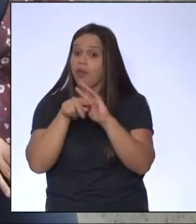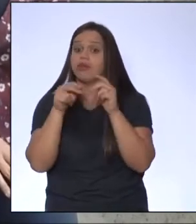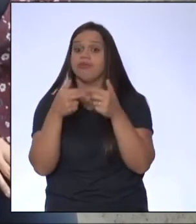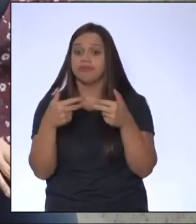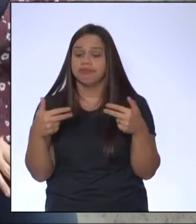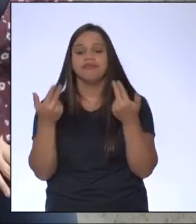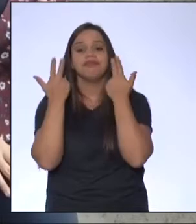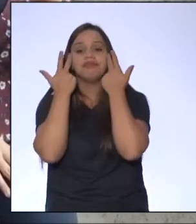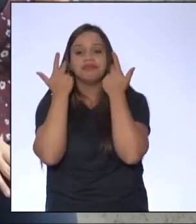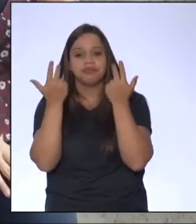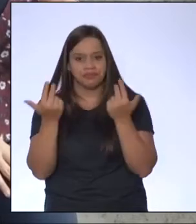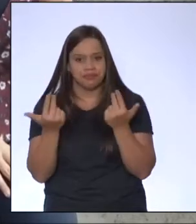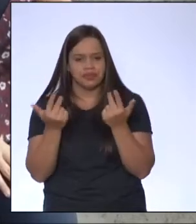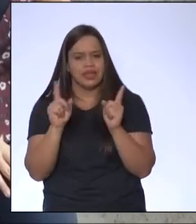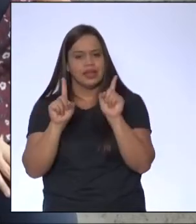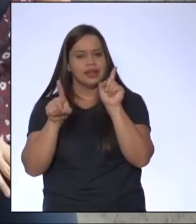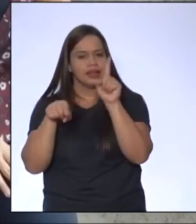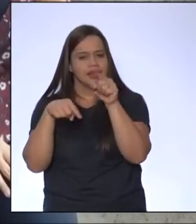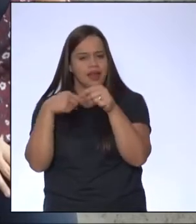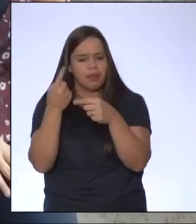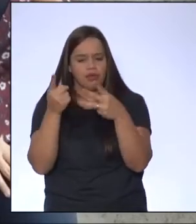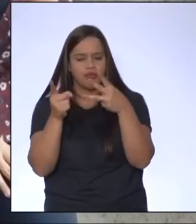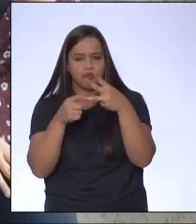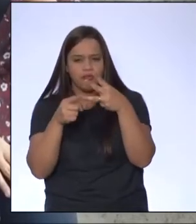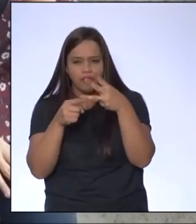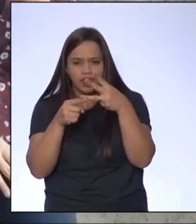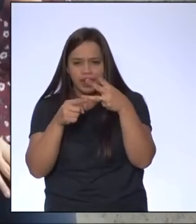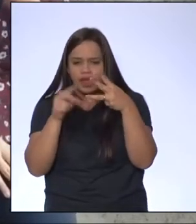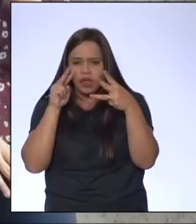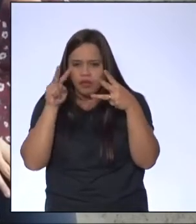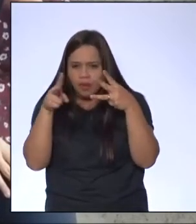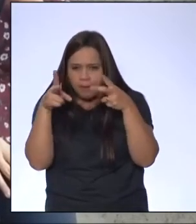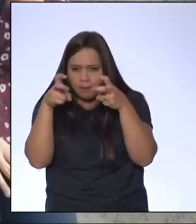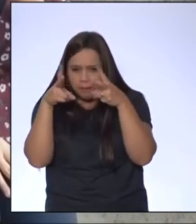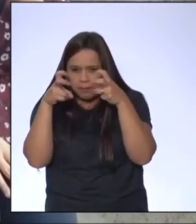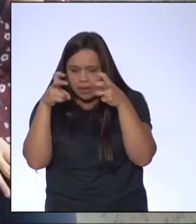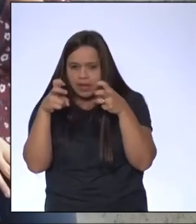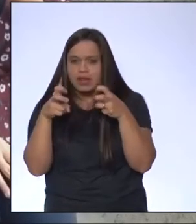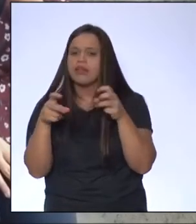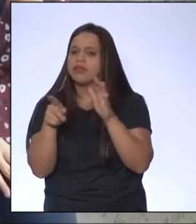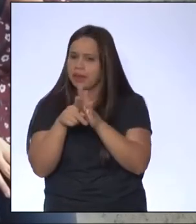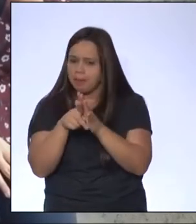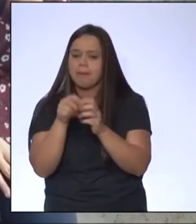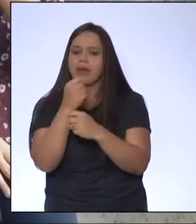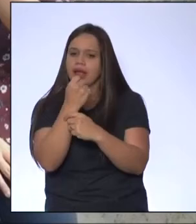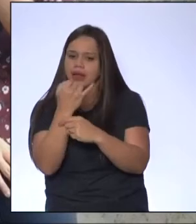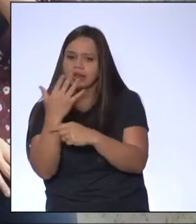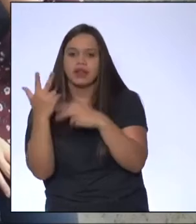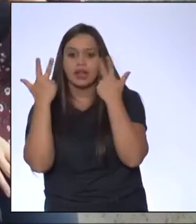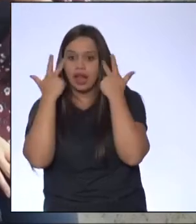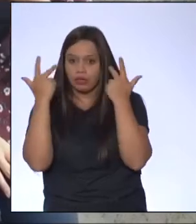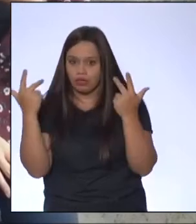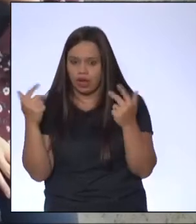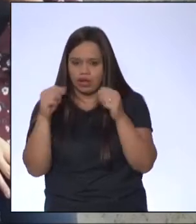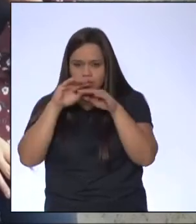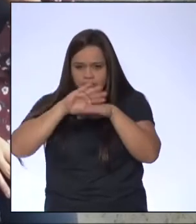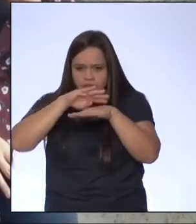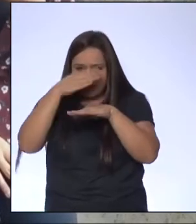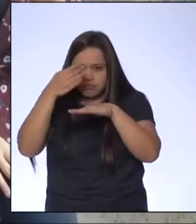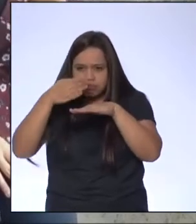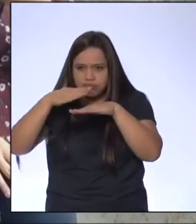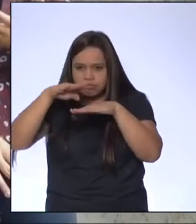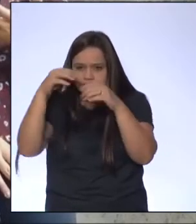naturais. Já quando eu olho no terceiro plano, eu consigo ainda ver elementos naturais, né? Consigo ver árvores